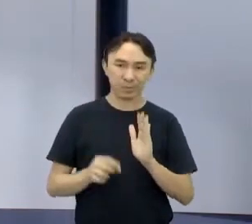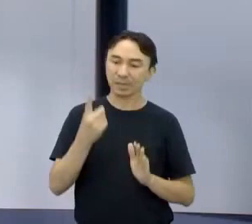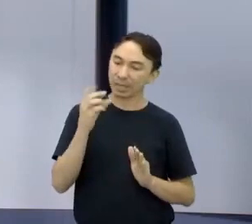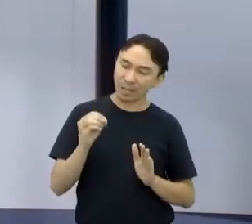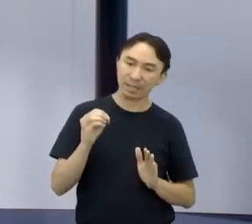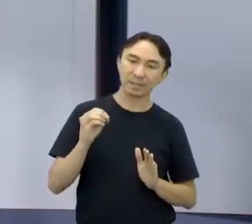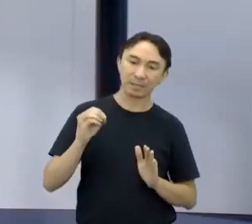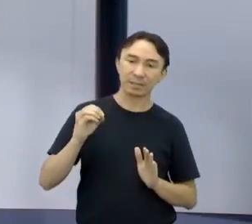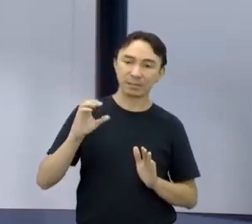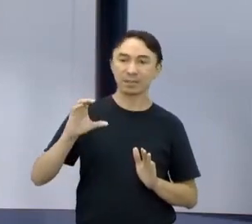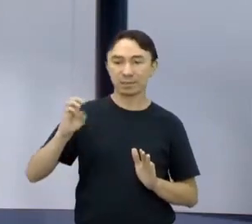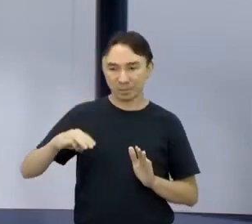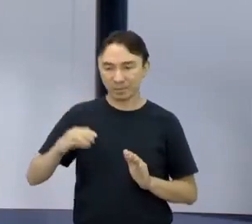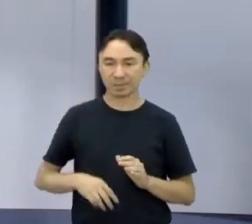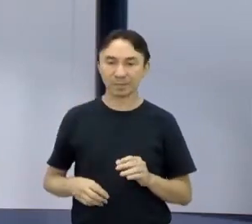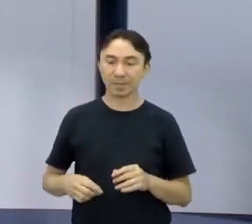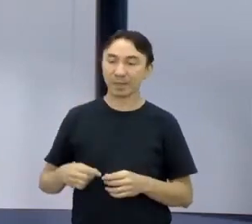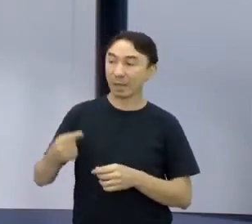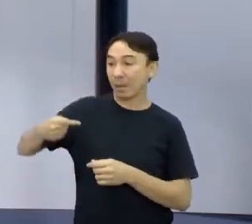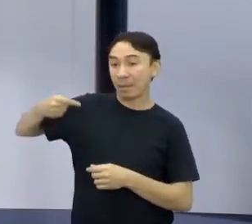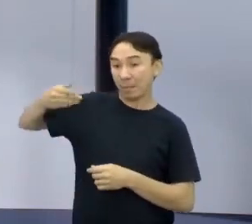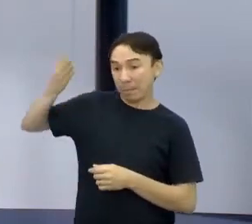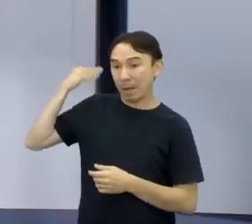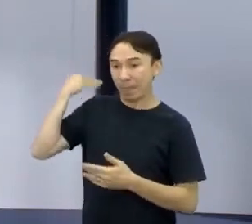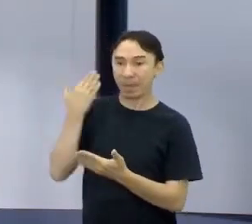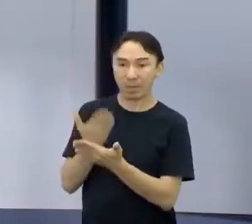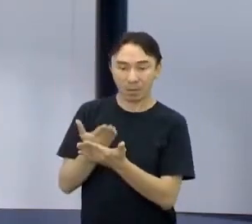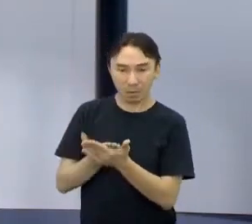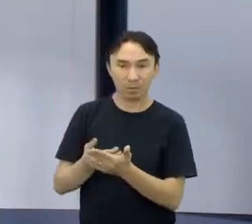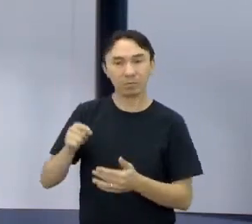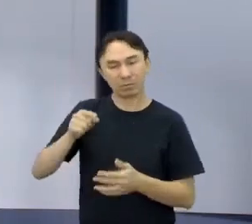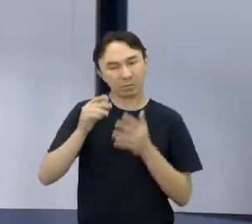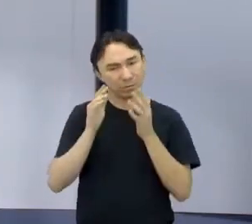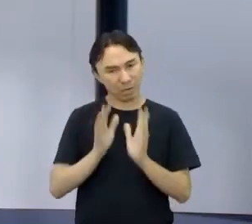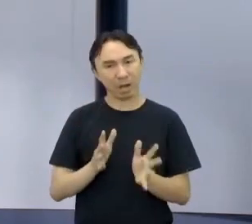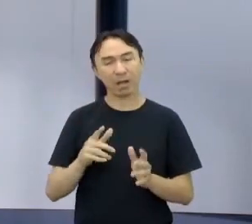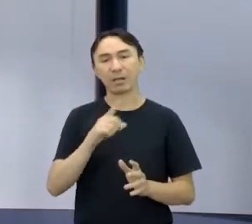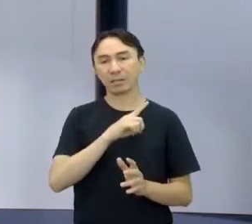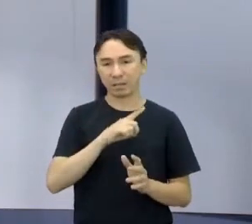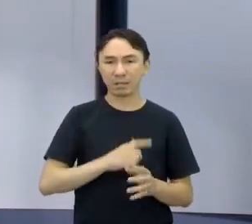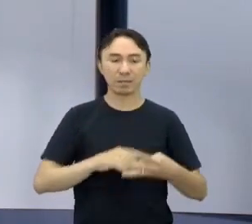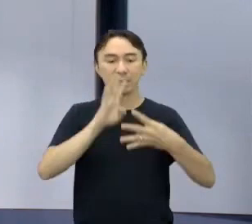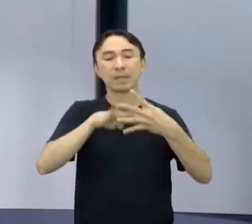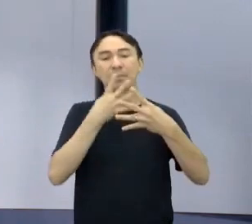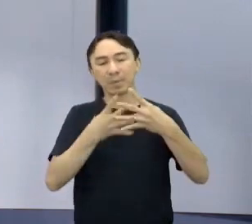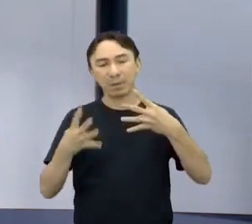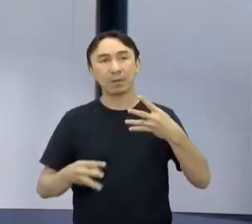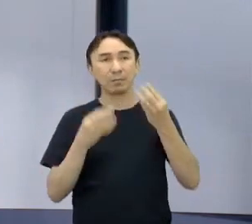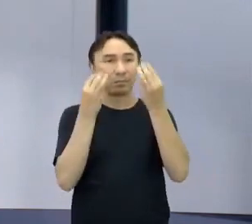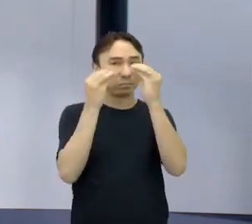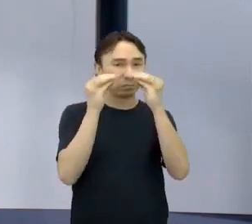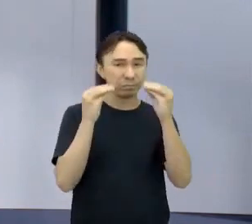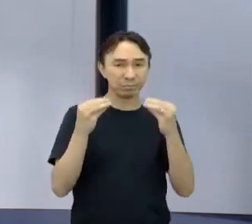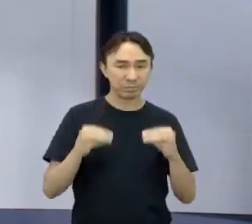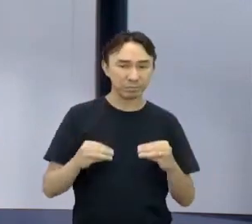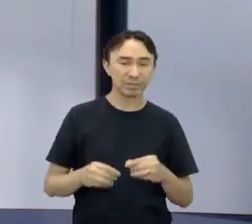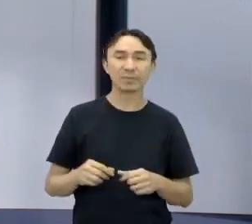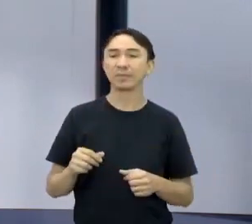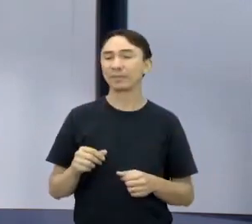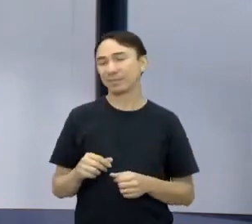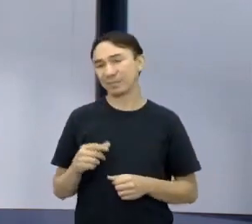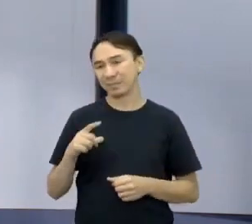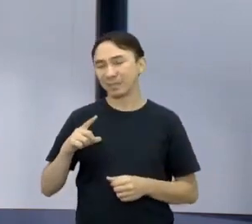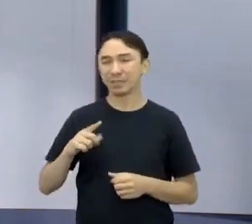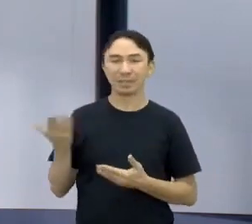A gente fez isso na aula passada, anotou numa tabela, né? A gente fez algumas conclusões. Eu fiz 2 aqui com a ajuda